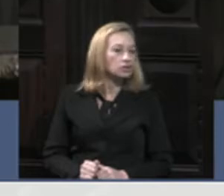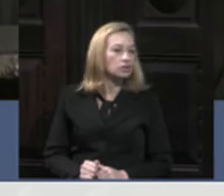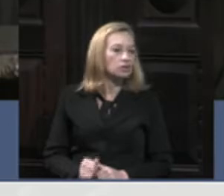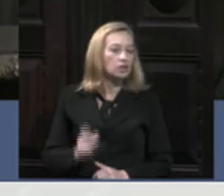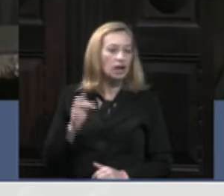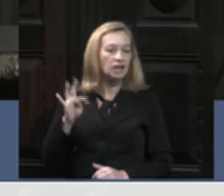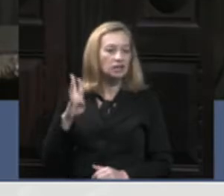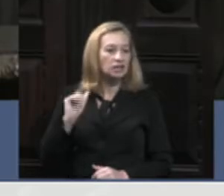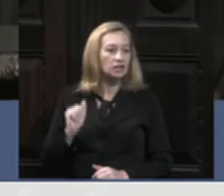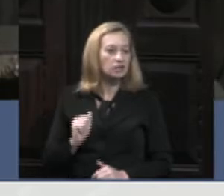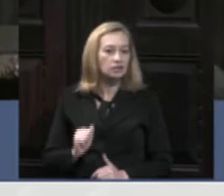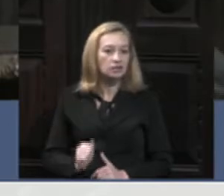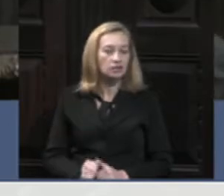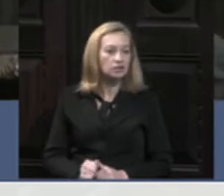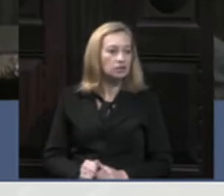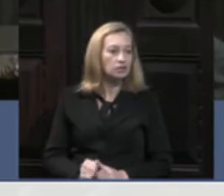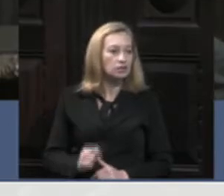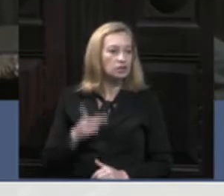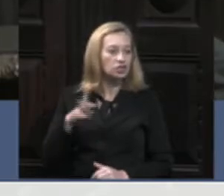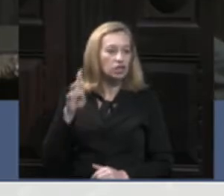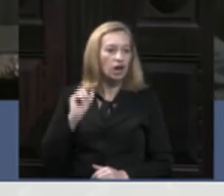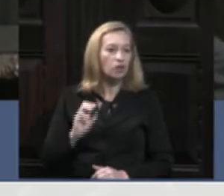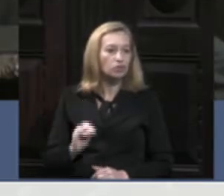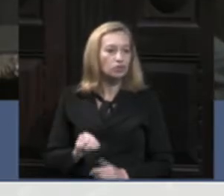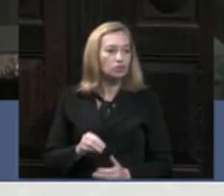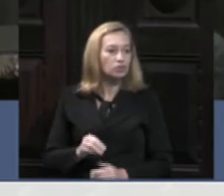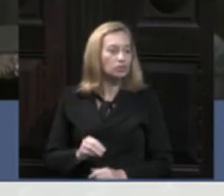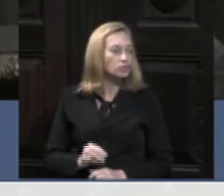Átila Nunes. Geraldo Moreira.